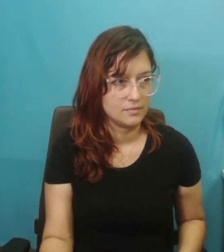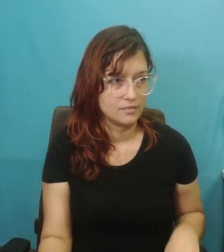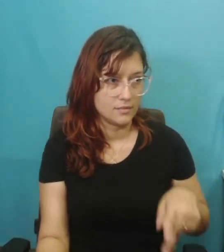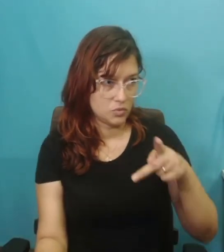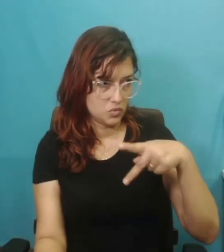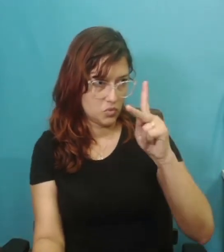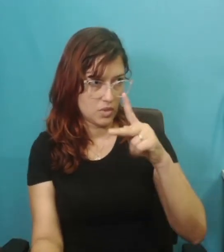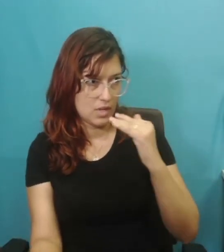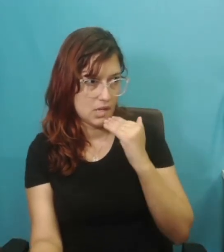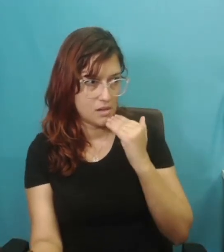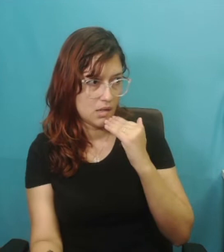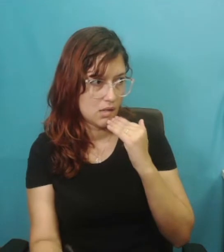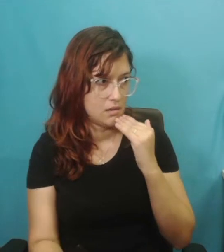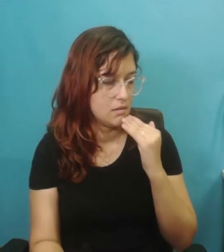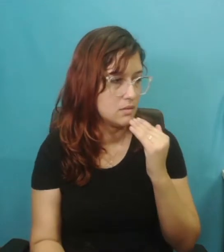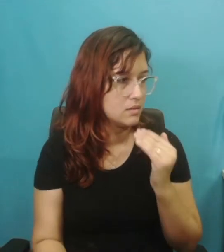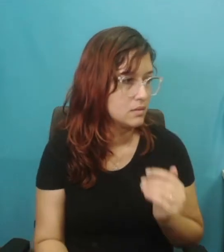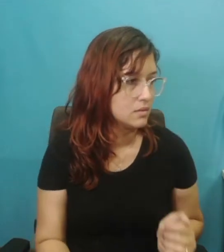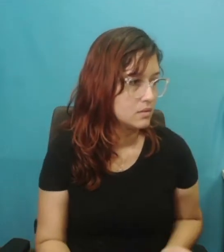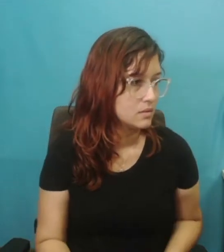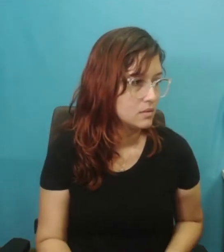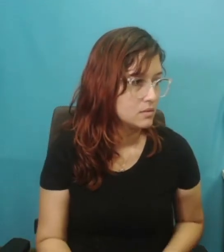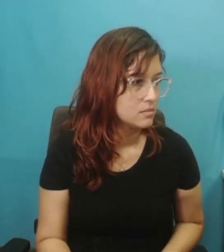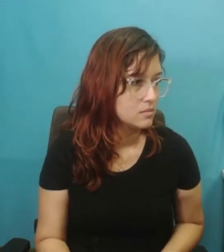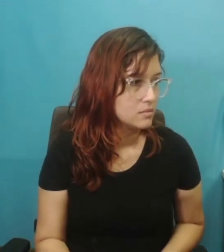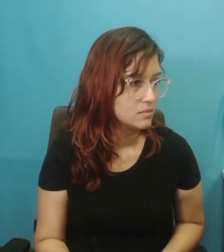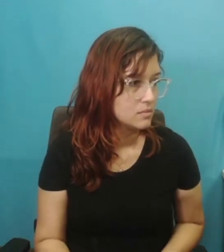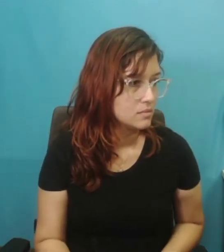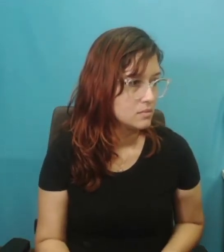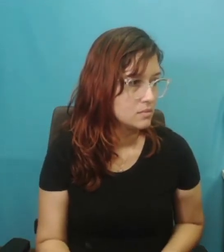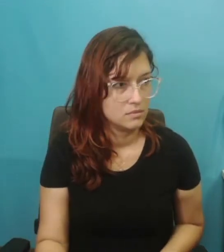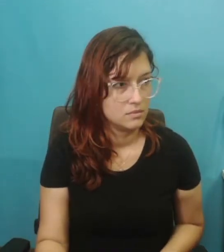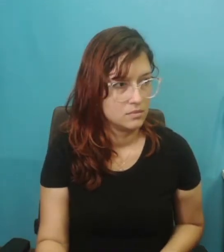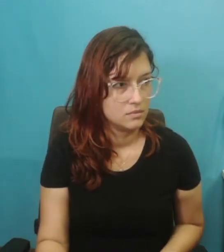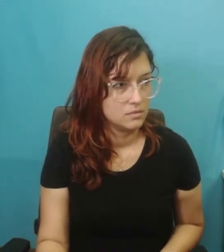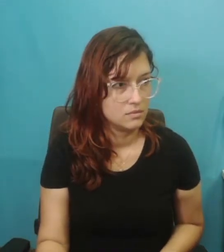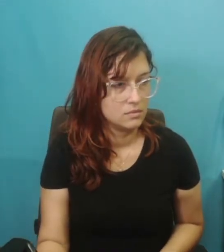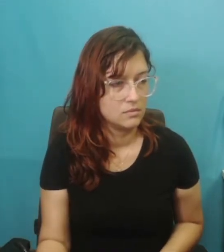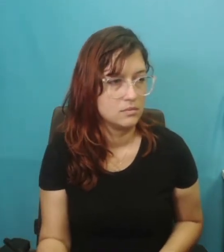Vou usar aqui a letra X, o K aqui está muito troncho.